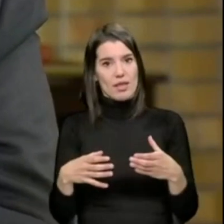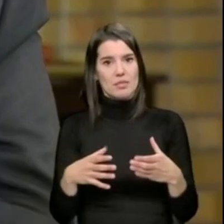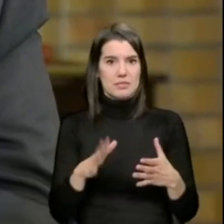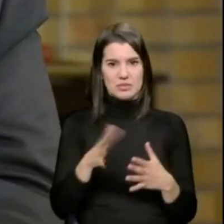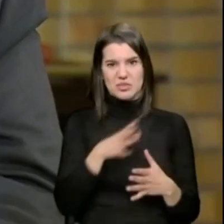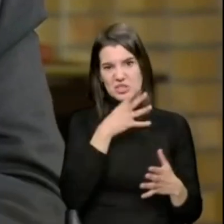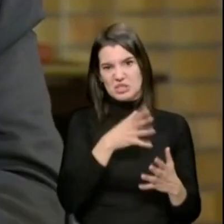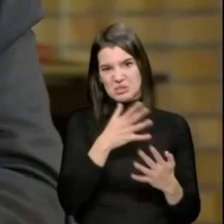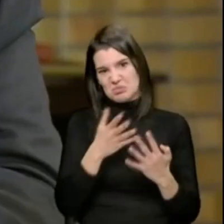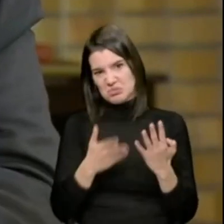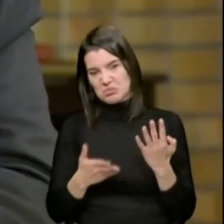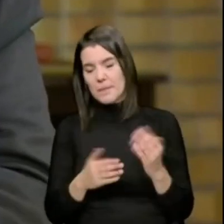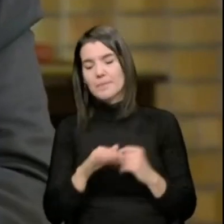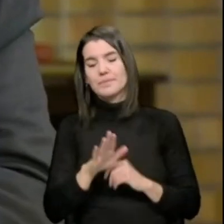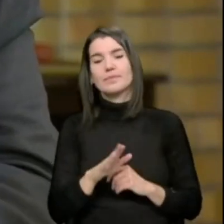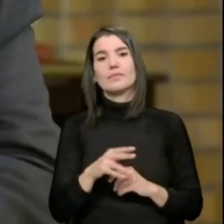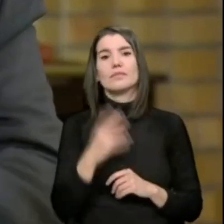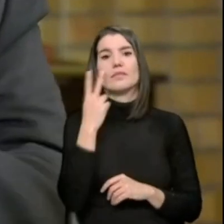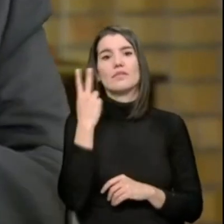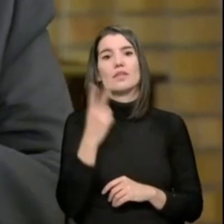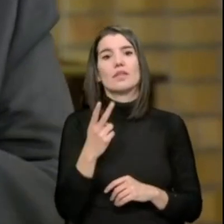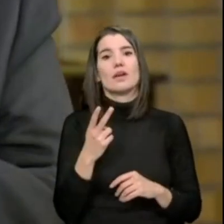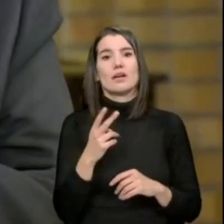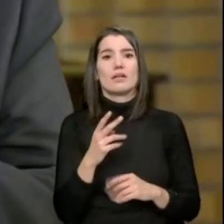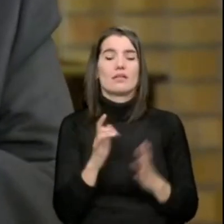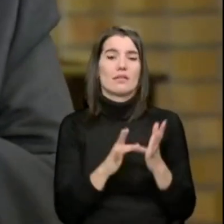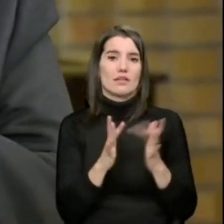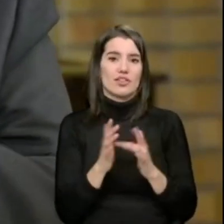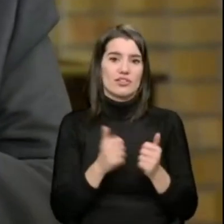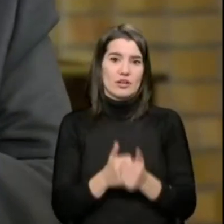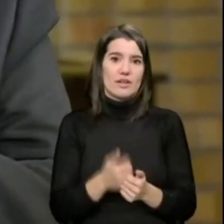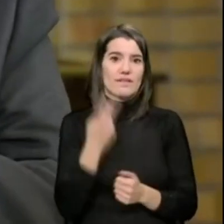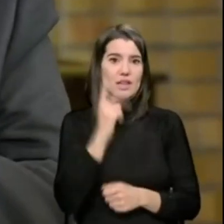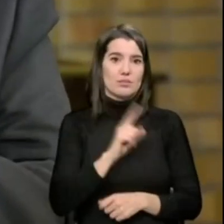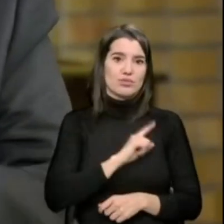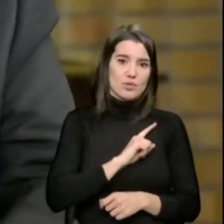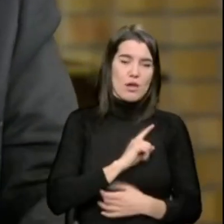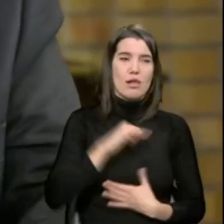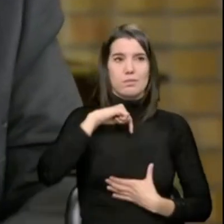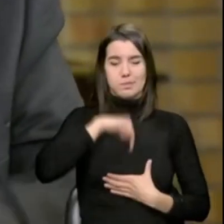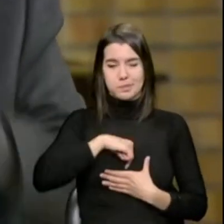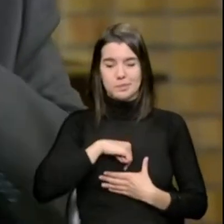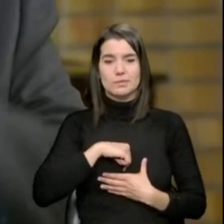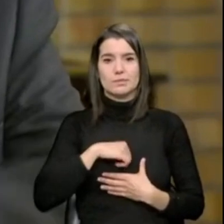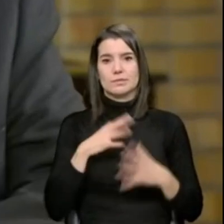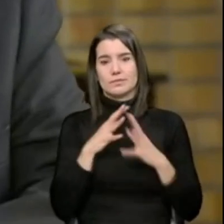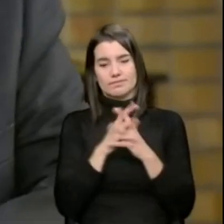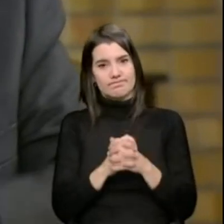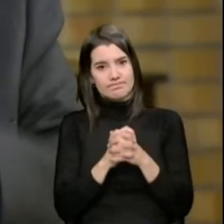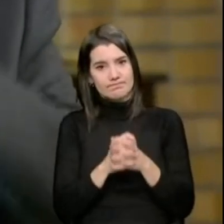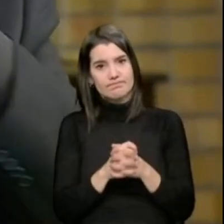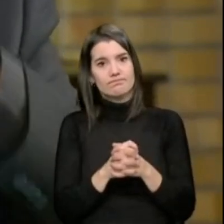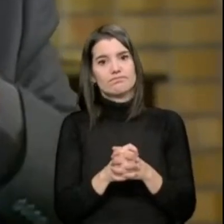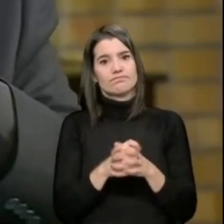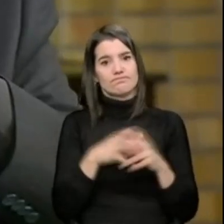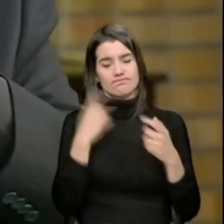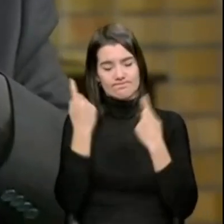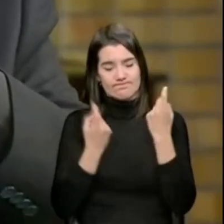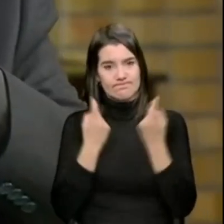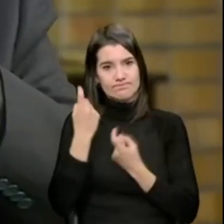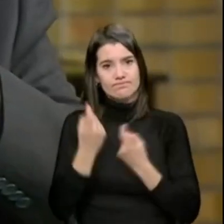mas de facto a vida cristã tem uma vida pessoal, interior até, de oração, de